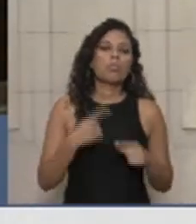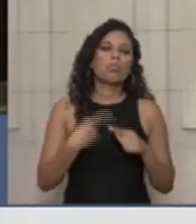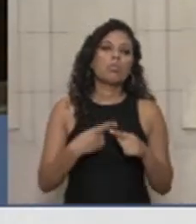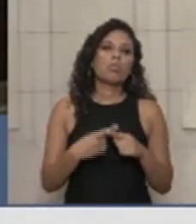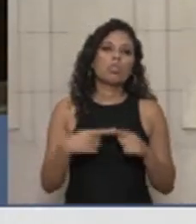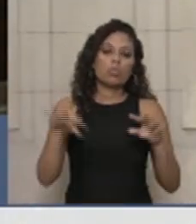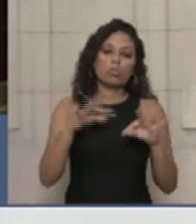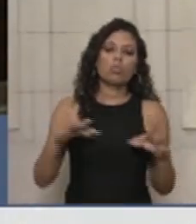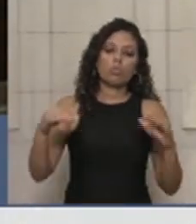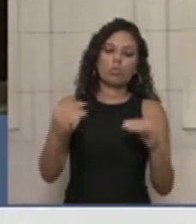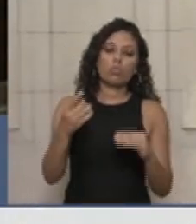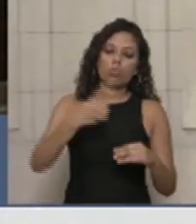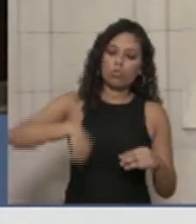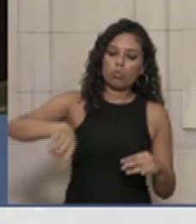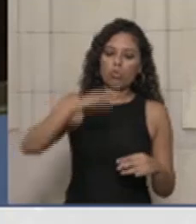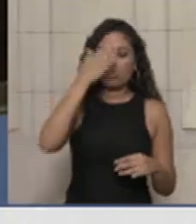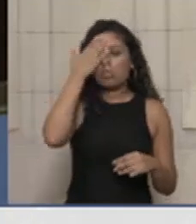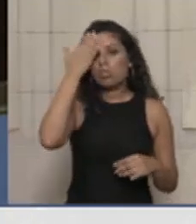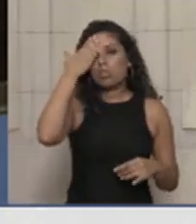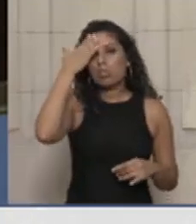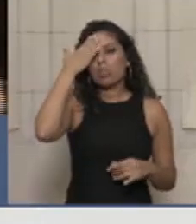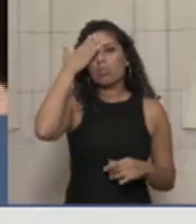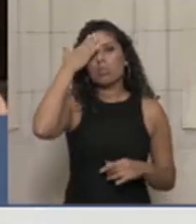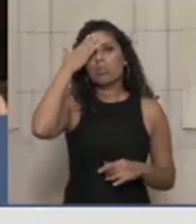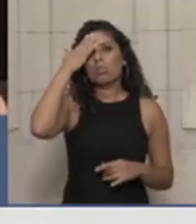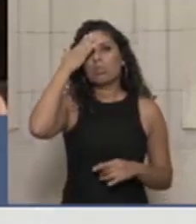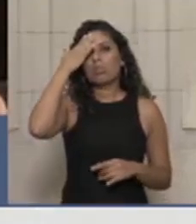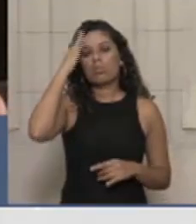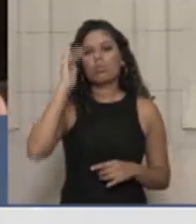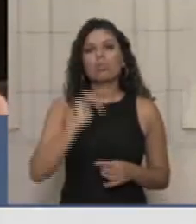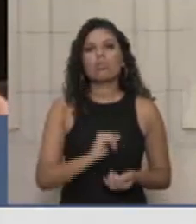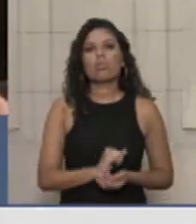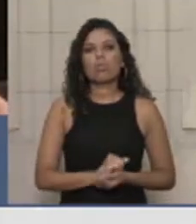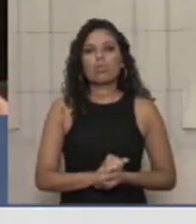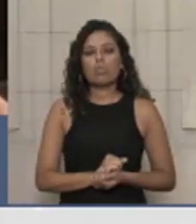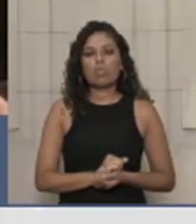Porque todos nós sabemos que